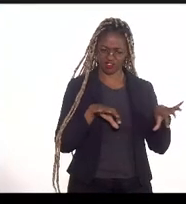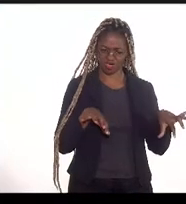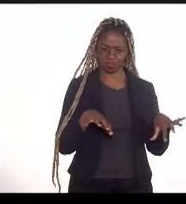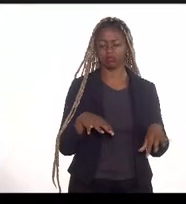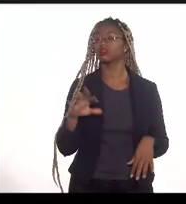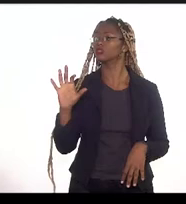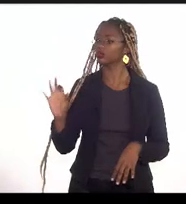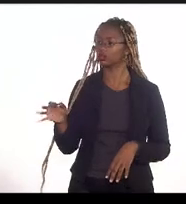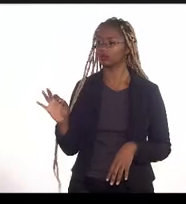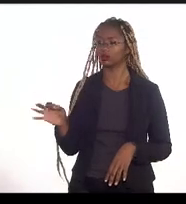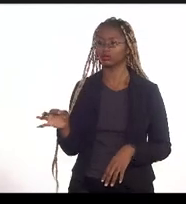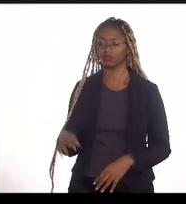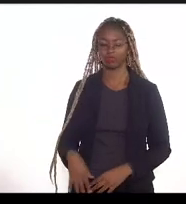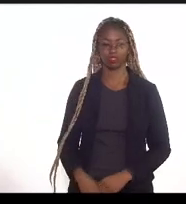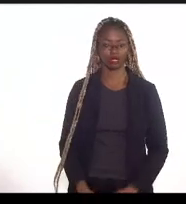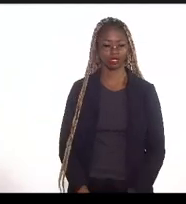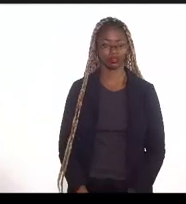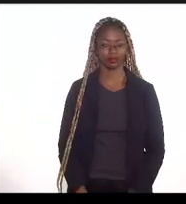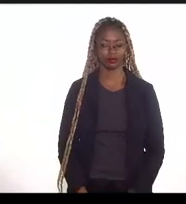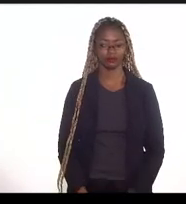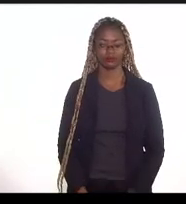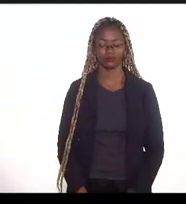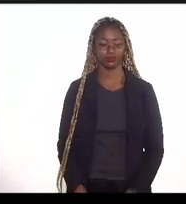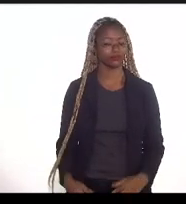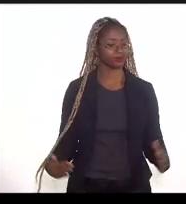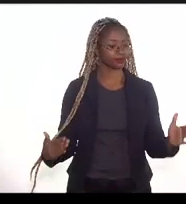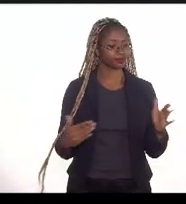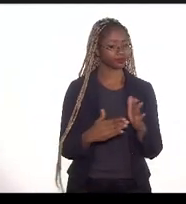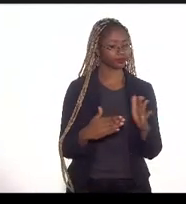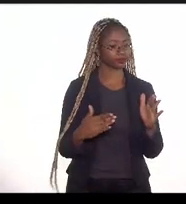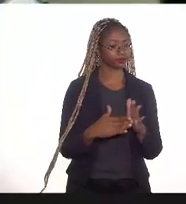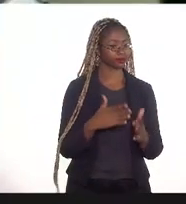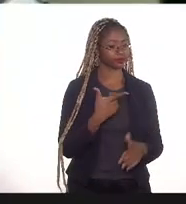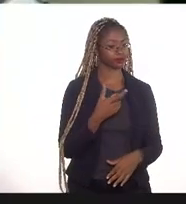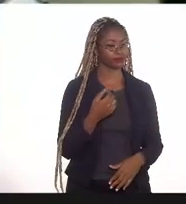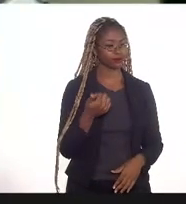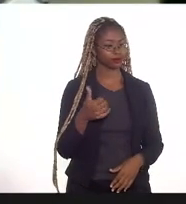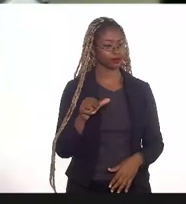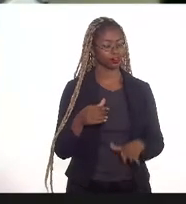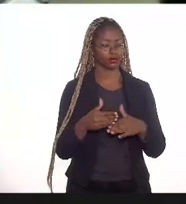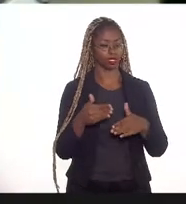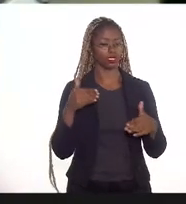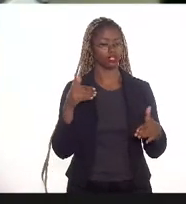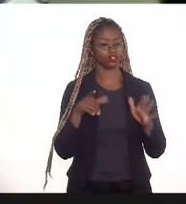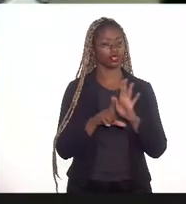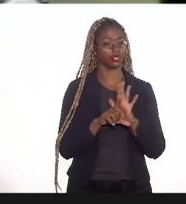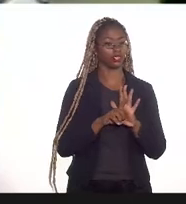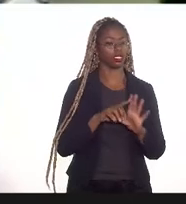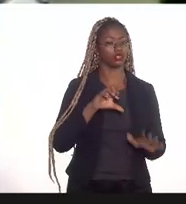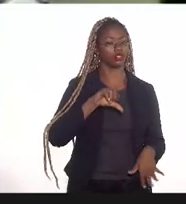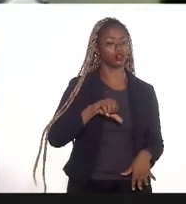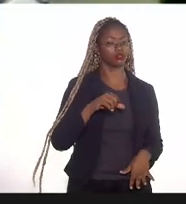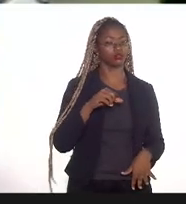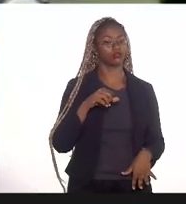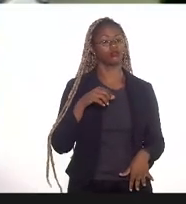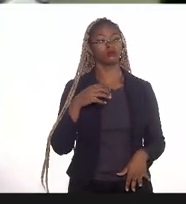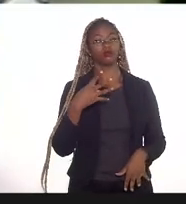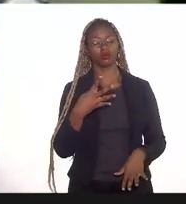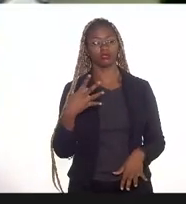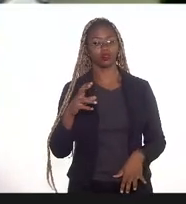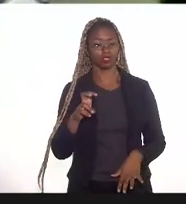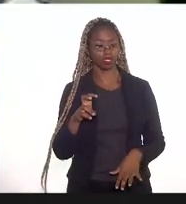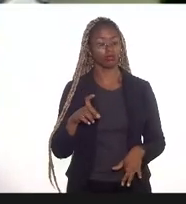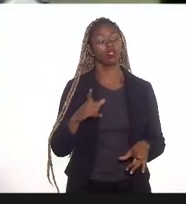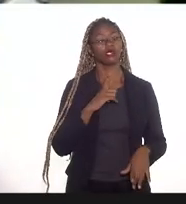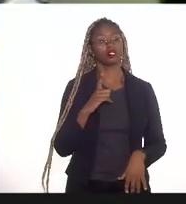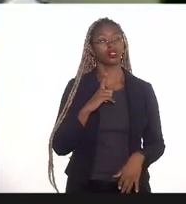Isso. Tá. Até 2019, antes do advento da Lei 9.025, era a Lei 4.173. E a